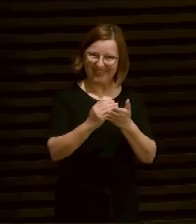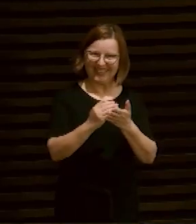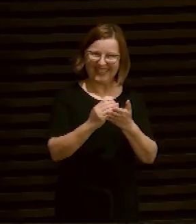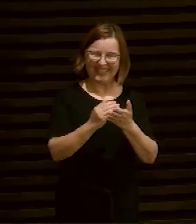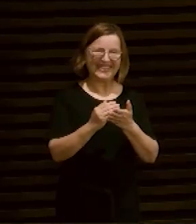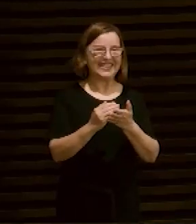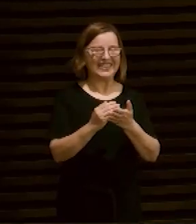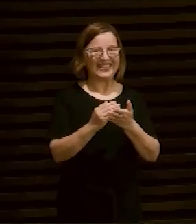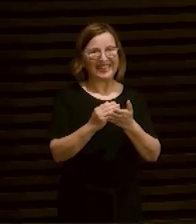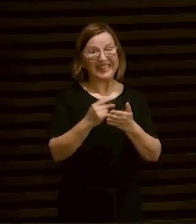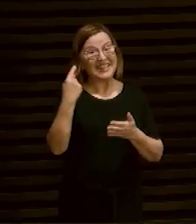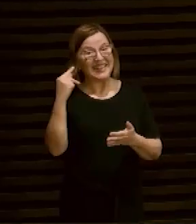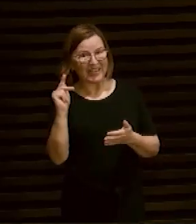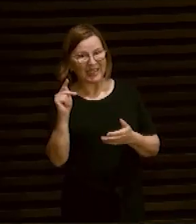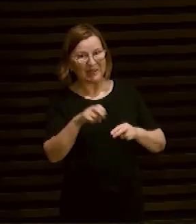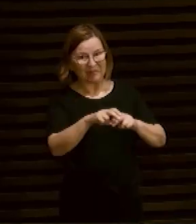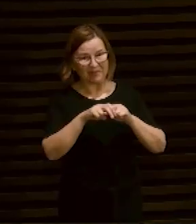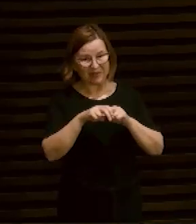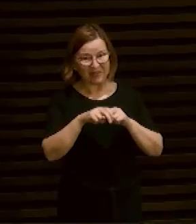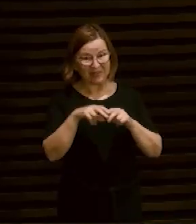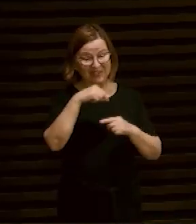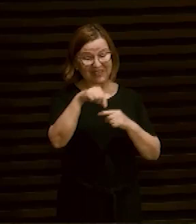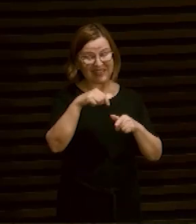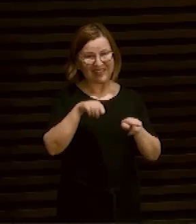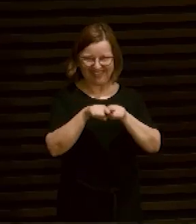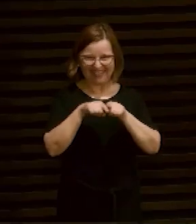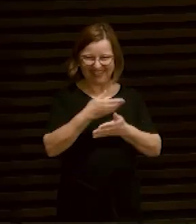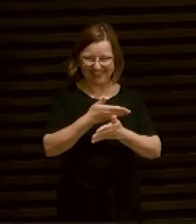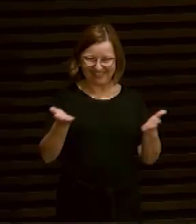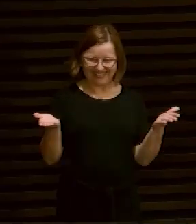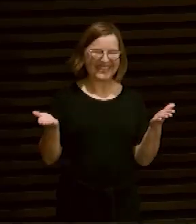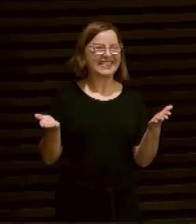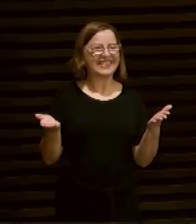dEle. Por isso, santos irmãos,